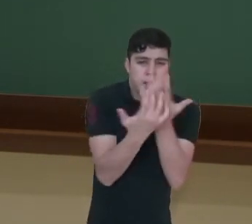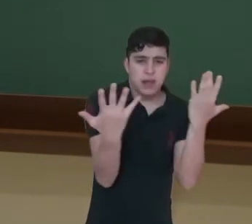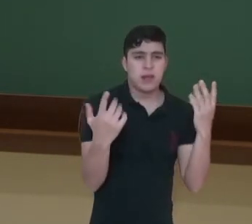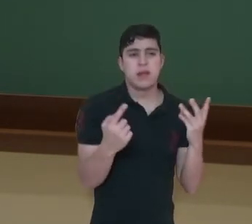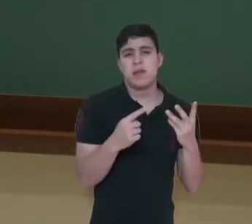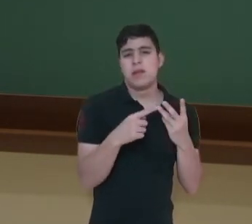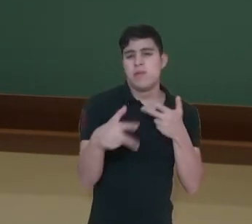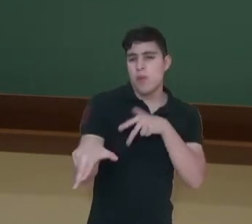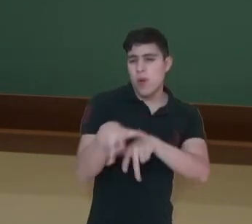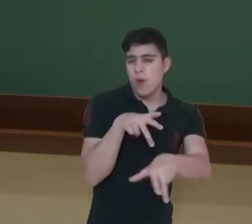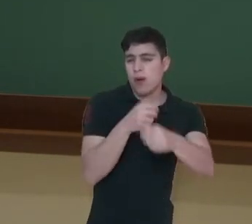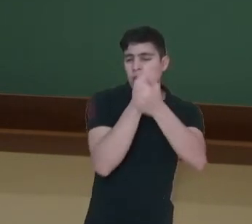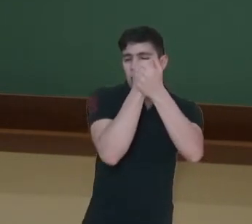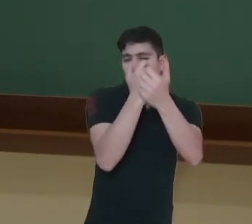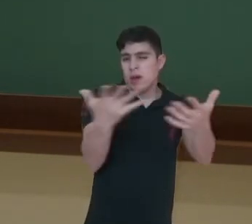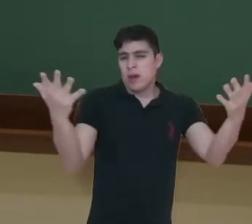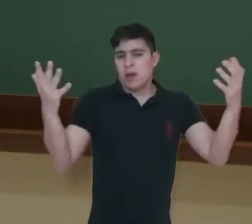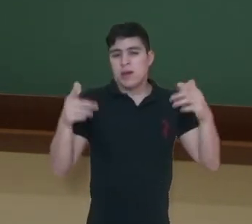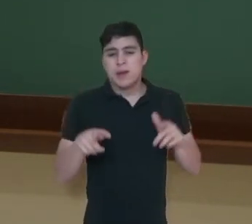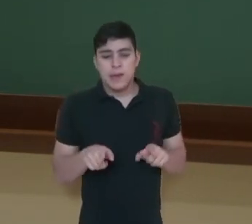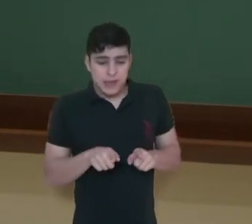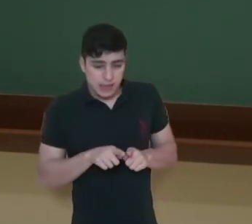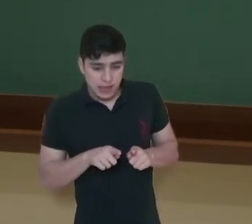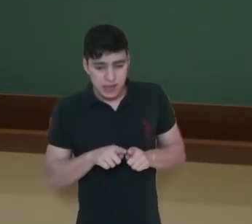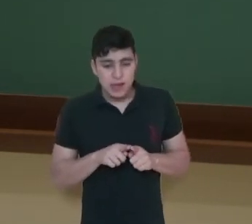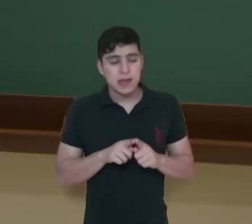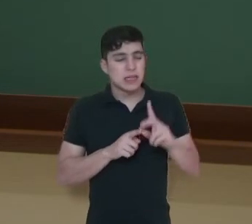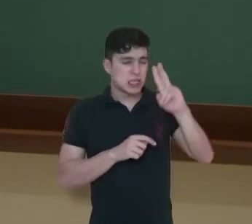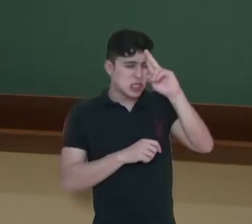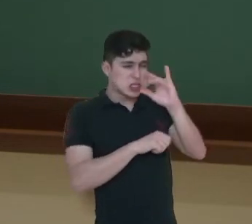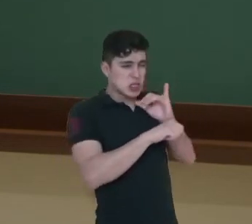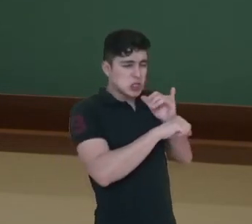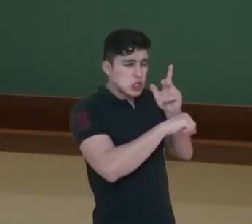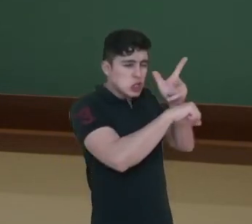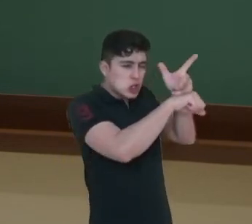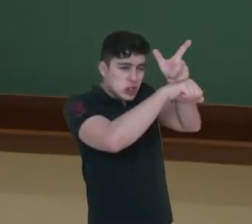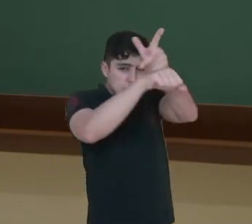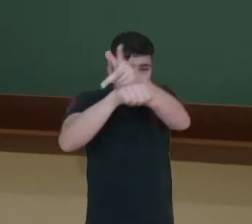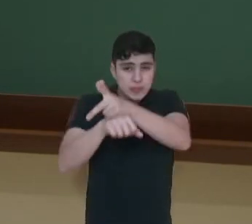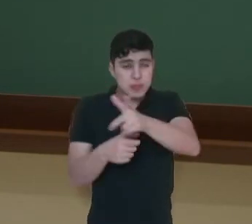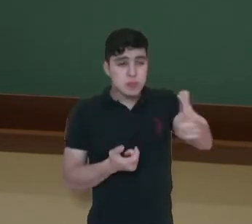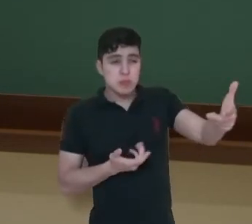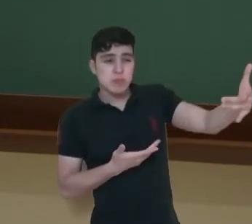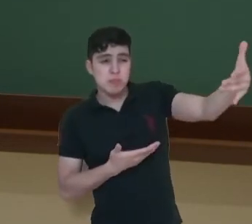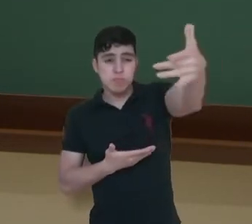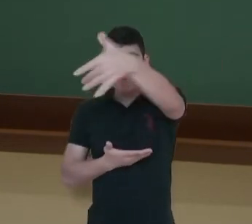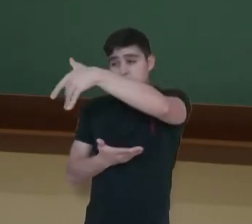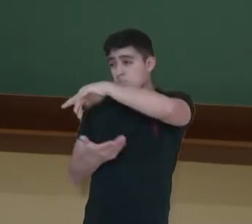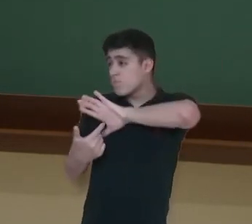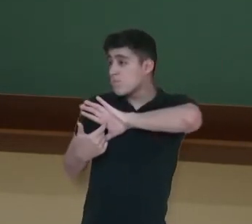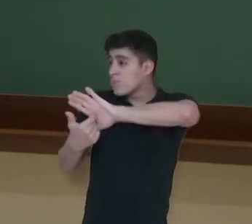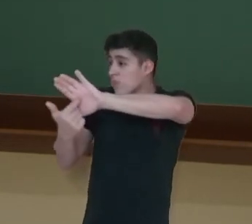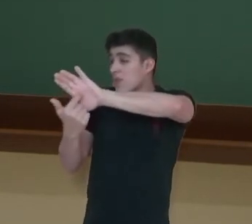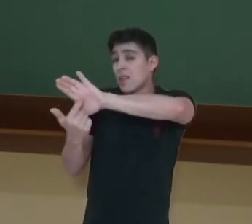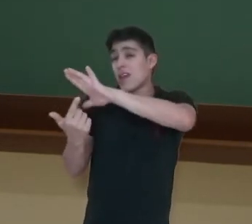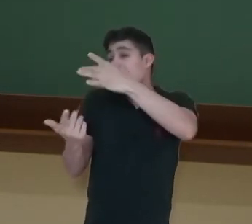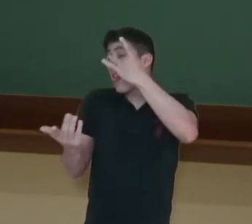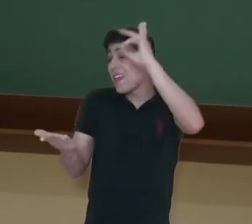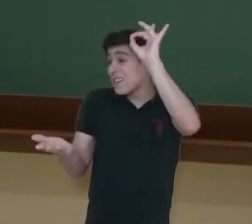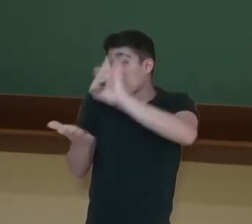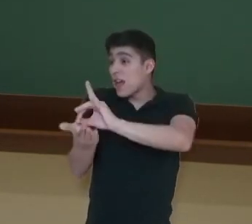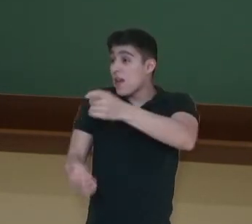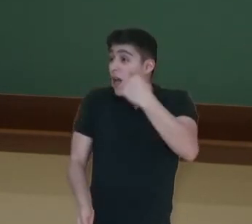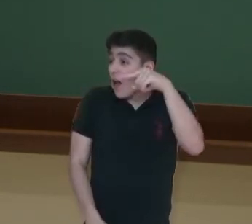hip hop, aquela coisa de fazer documentário, aquela coisa de trazer essa realidade para que as pessoas que estão fora de lá